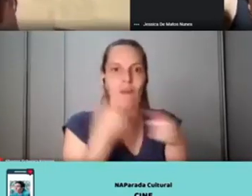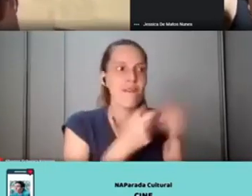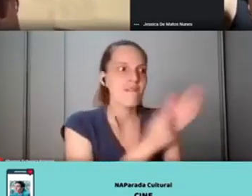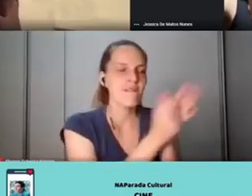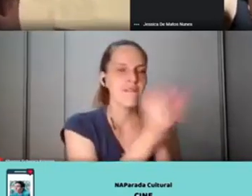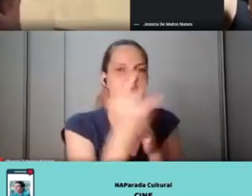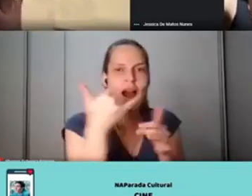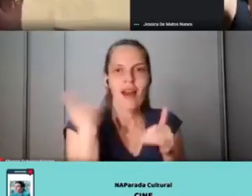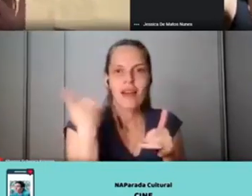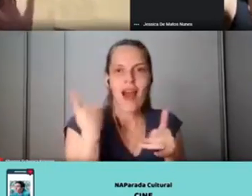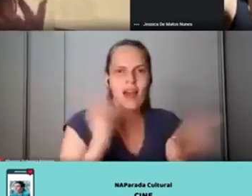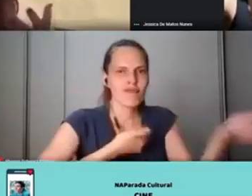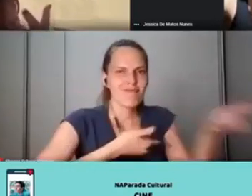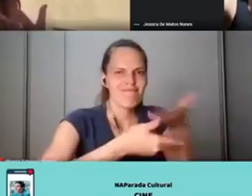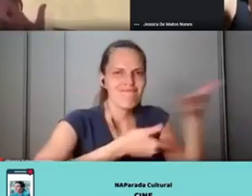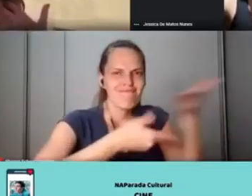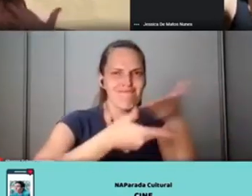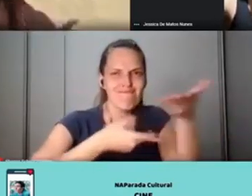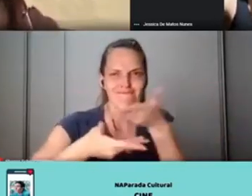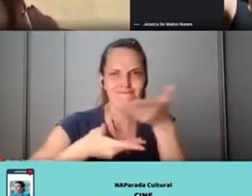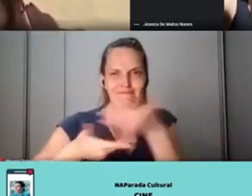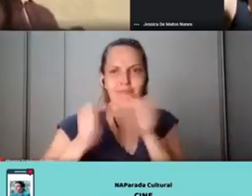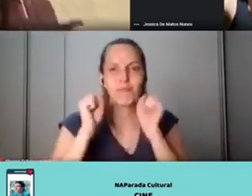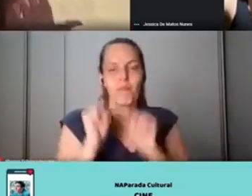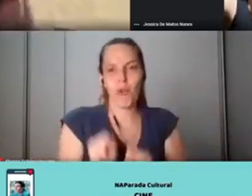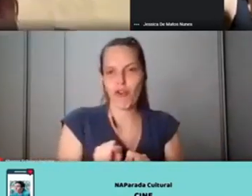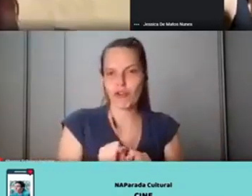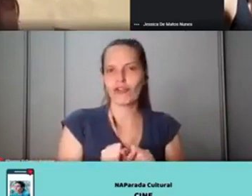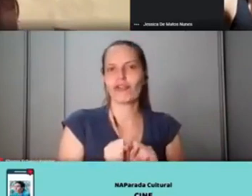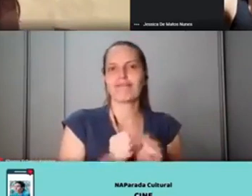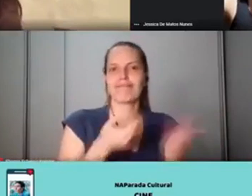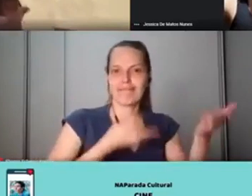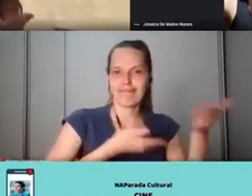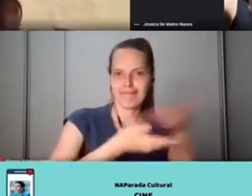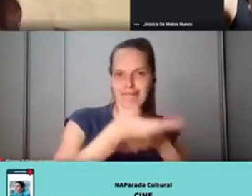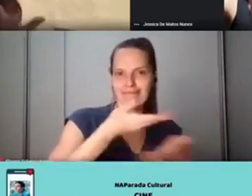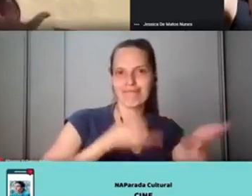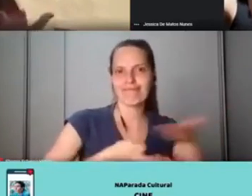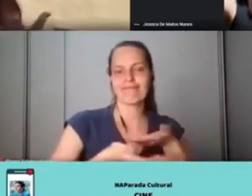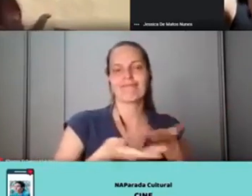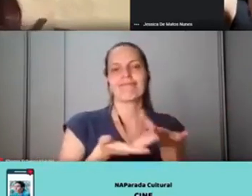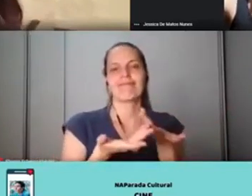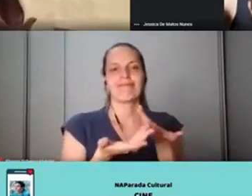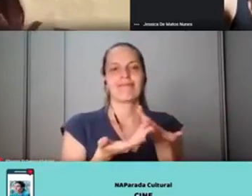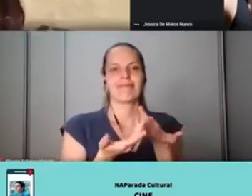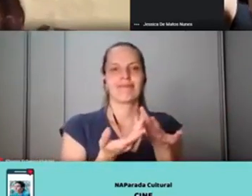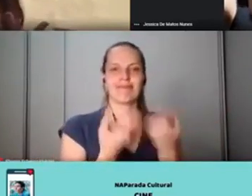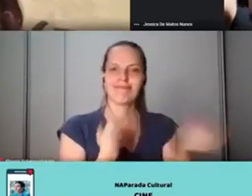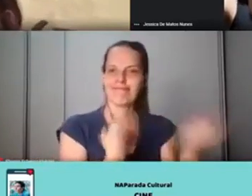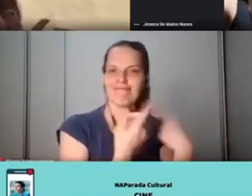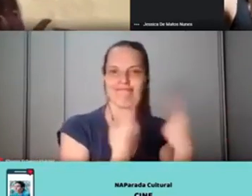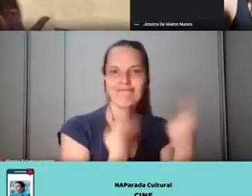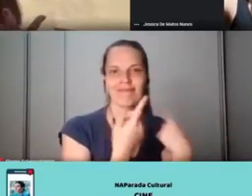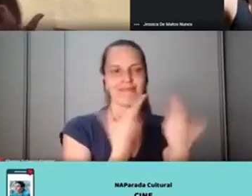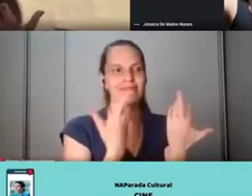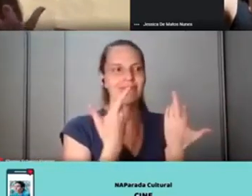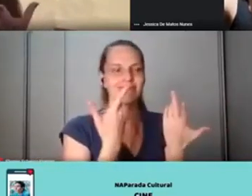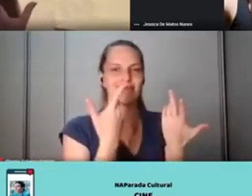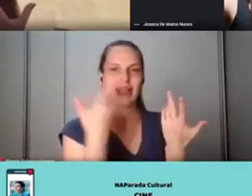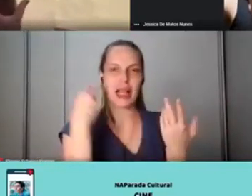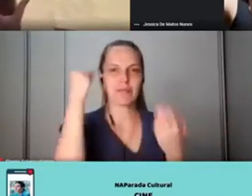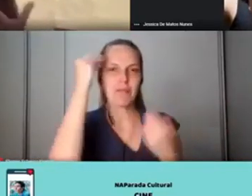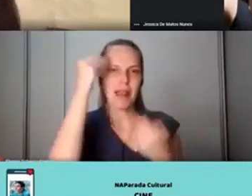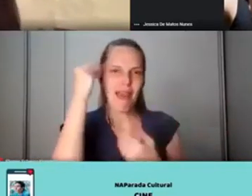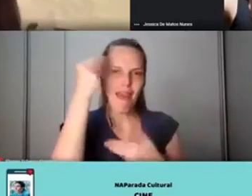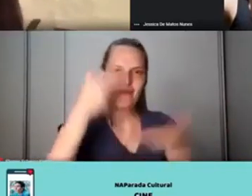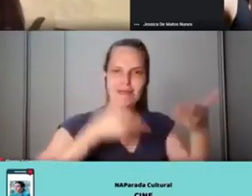aí sim a gente pode compartilhar com elas, elas podem compartilhar conosco algumas experiências, né?